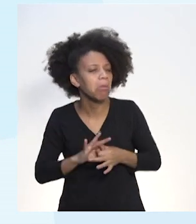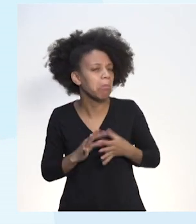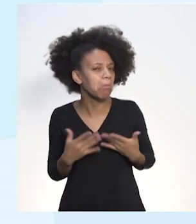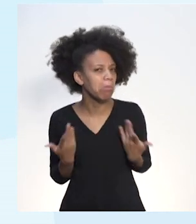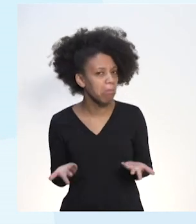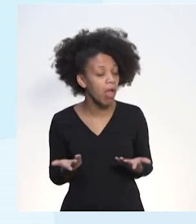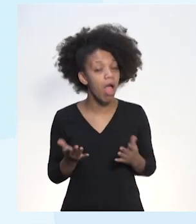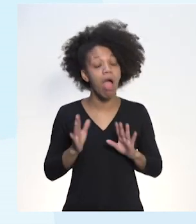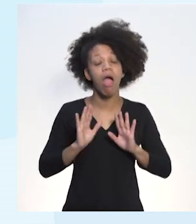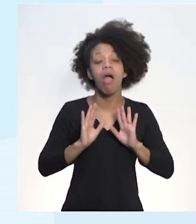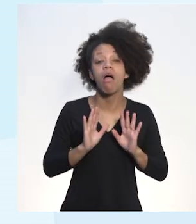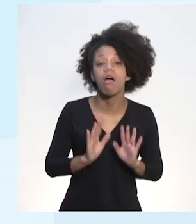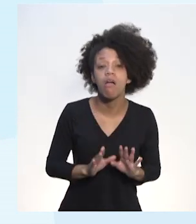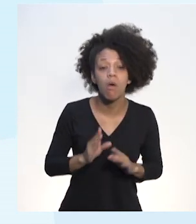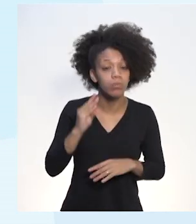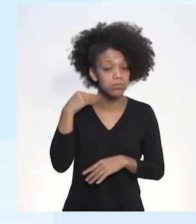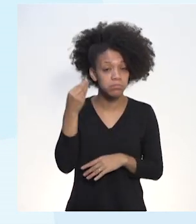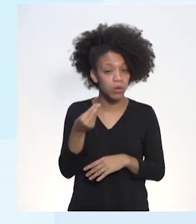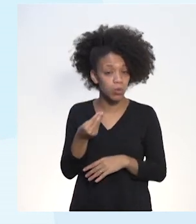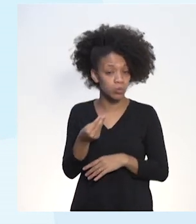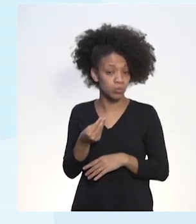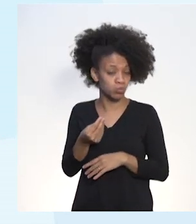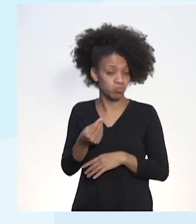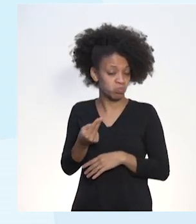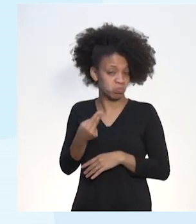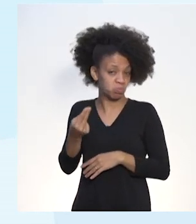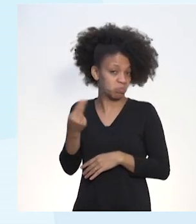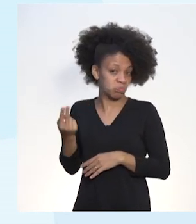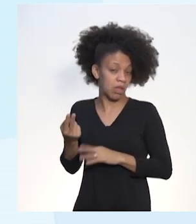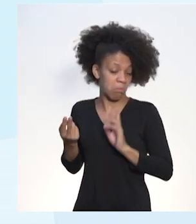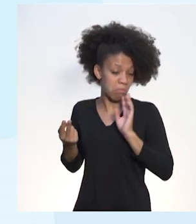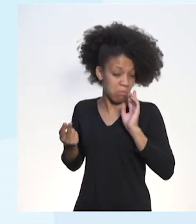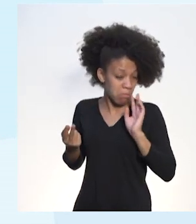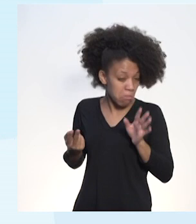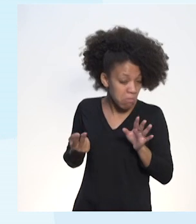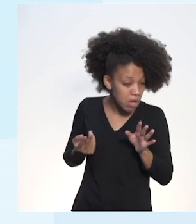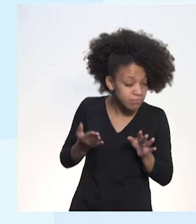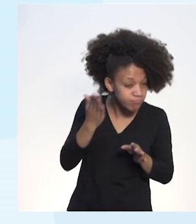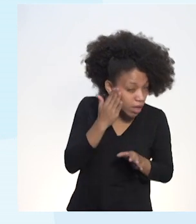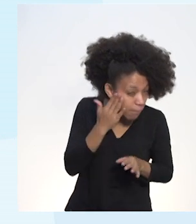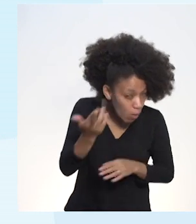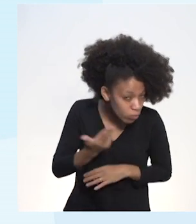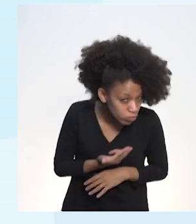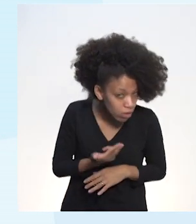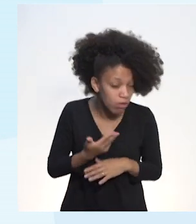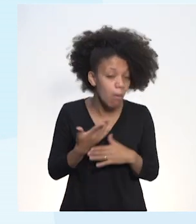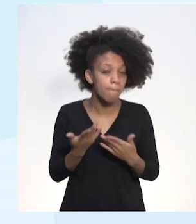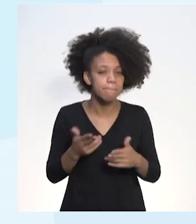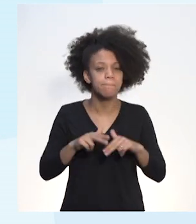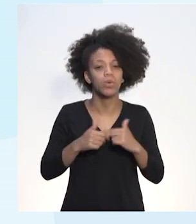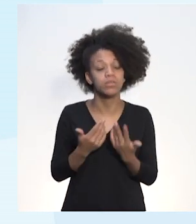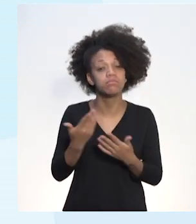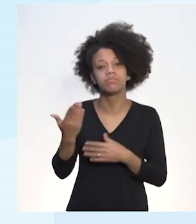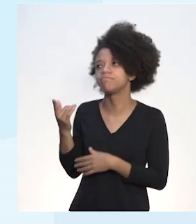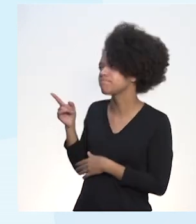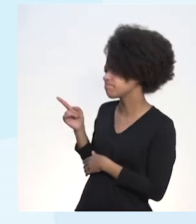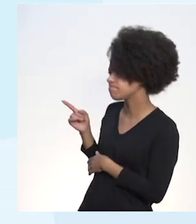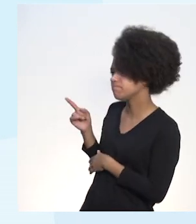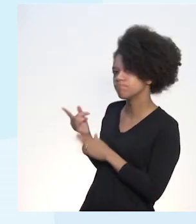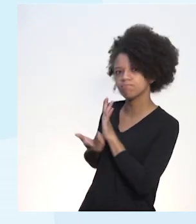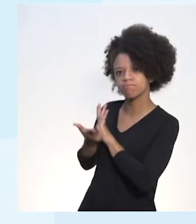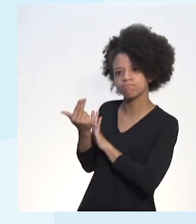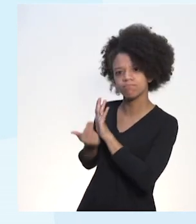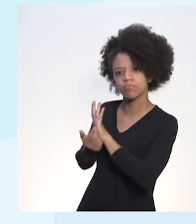É aquele que eu não tenho como prever o resultado. Por isso que tem aí o desenho da